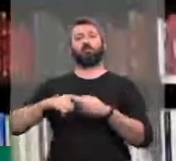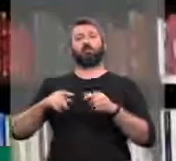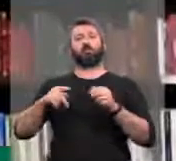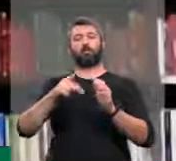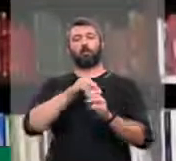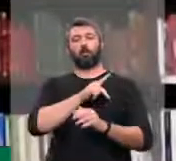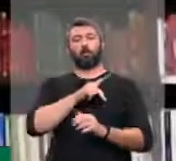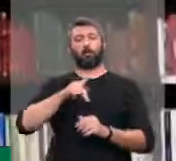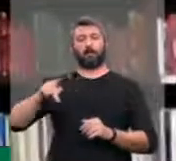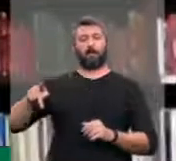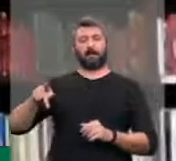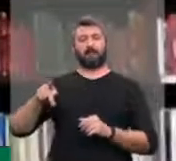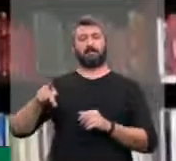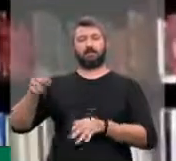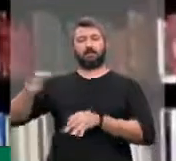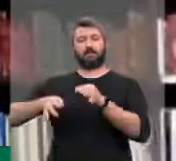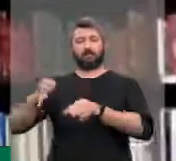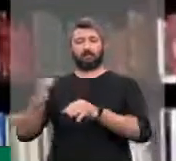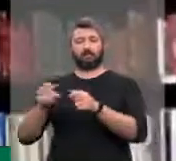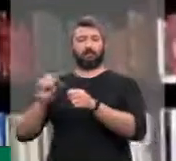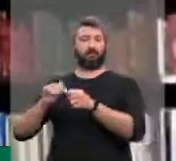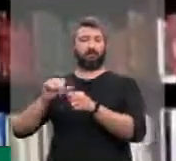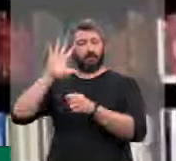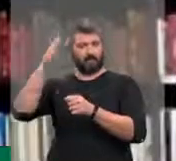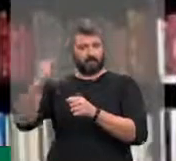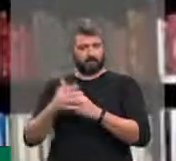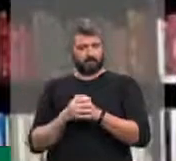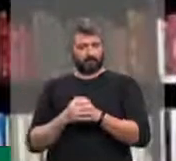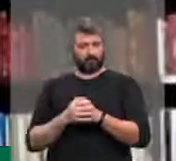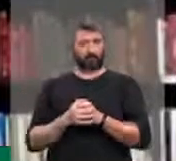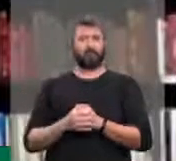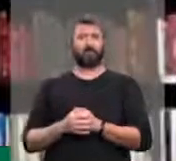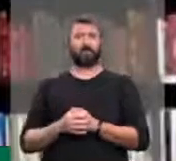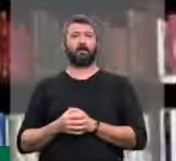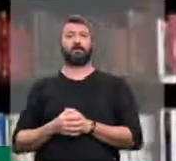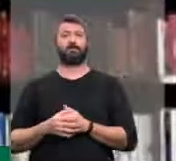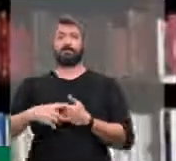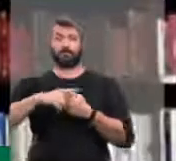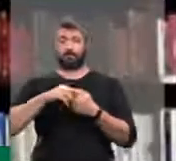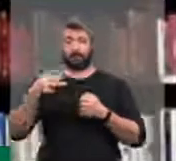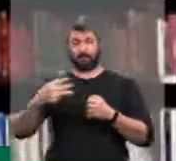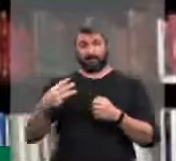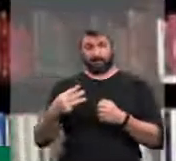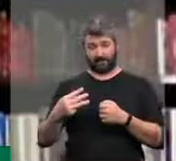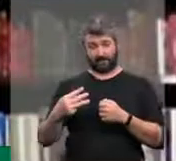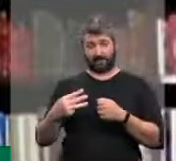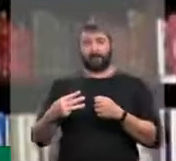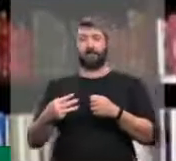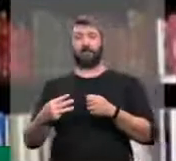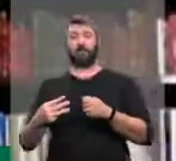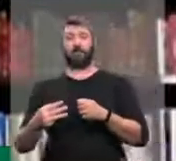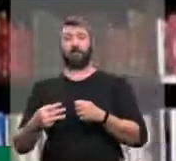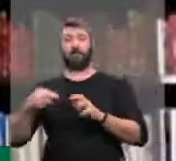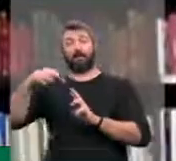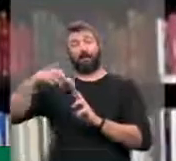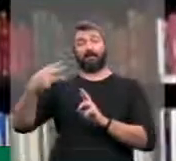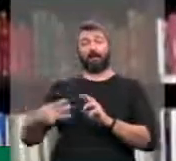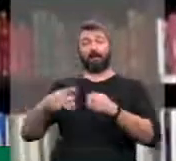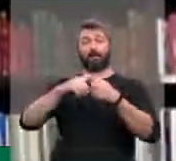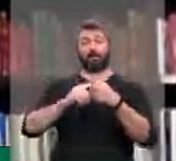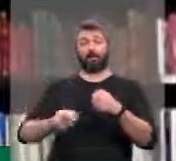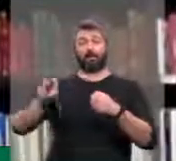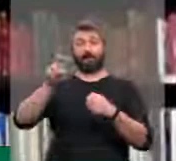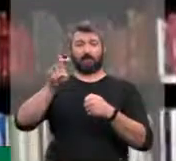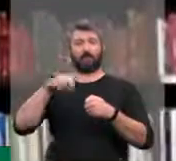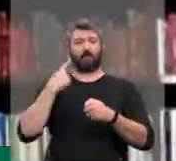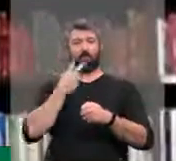do tribunal que proferiu a decisão exequenda. No parágrafo 3º do retrocitado artigo 5º de nosso substitutivo, estamos